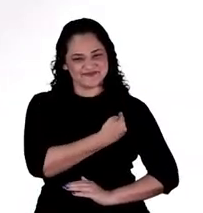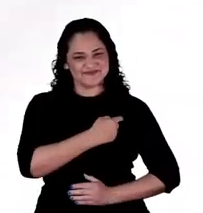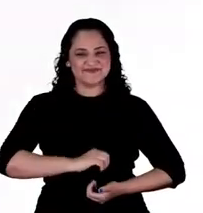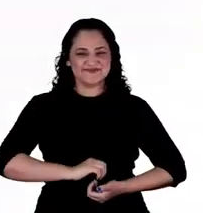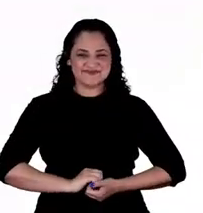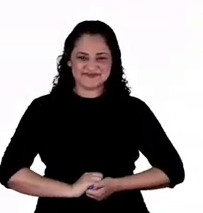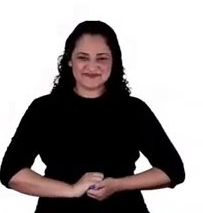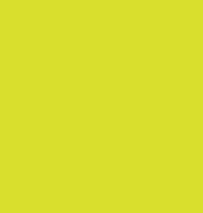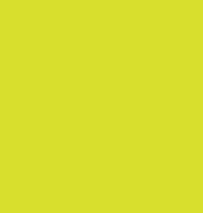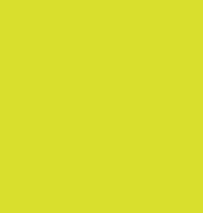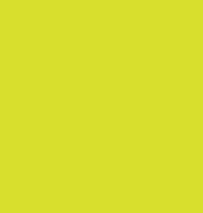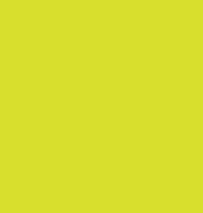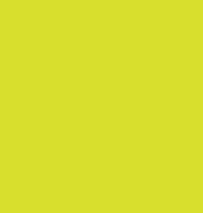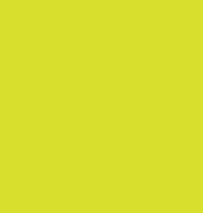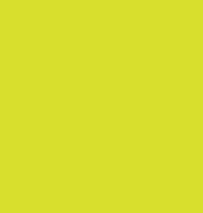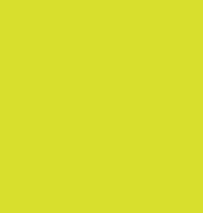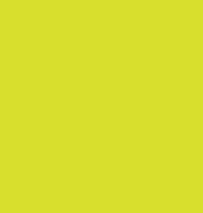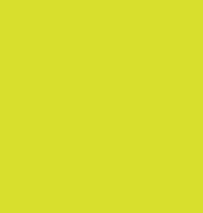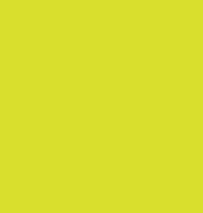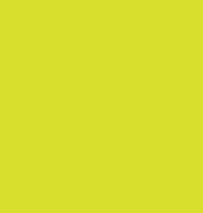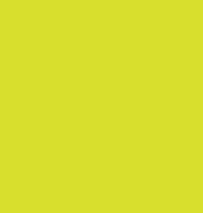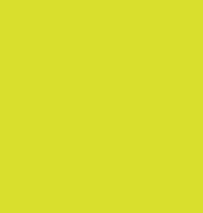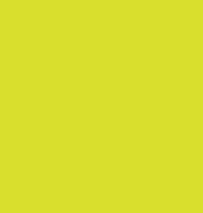que vem da gente